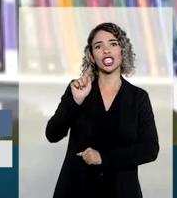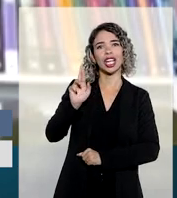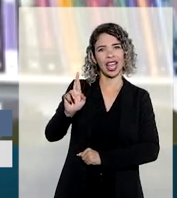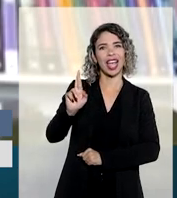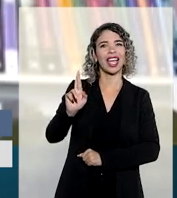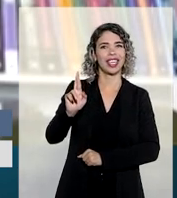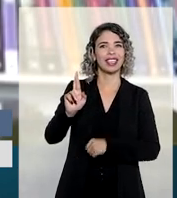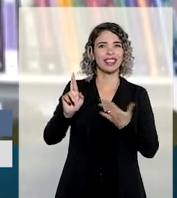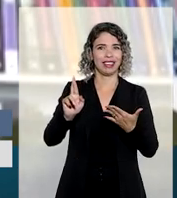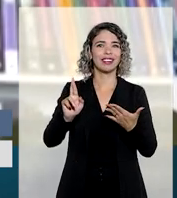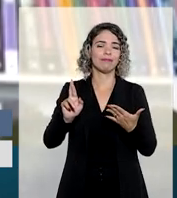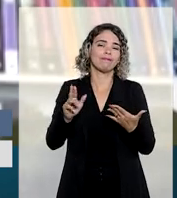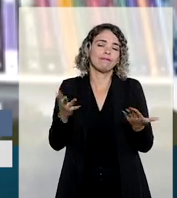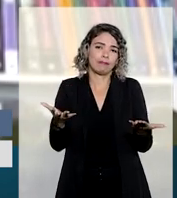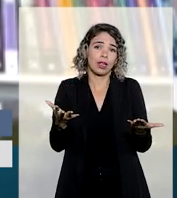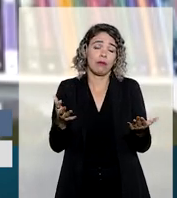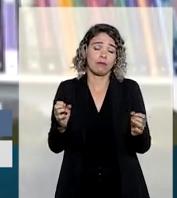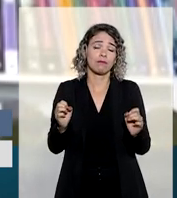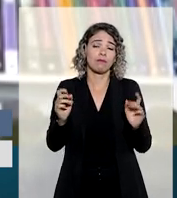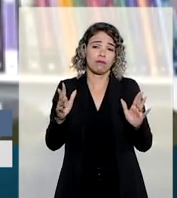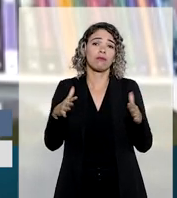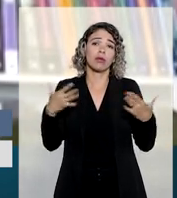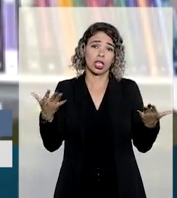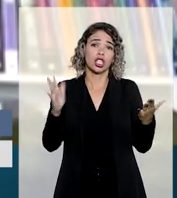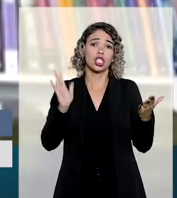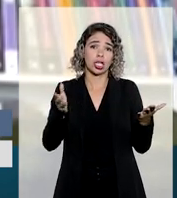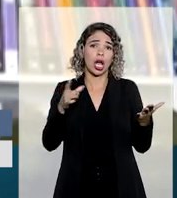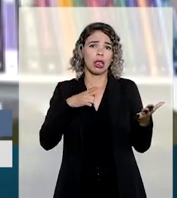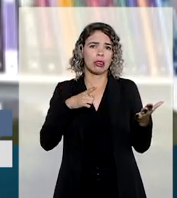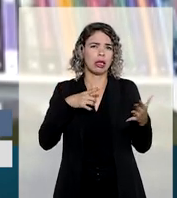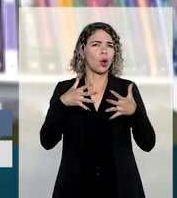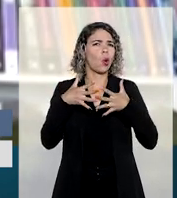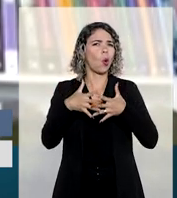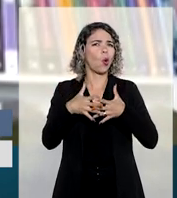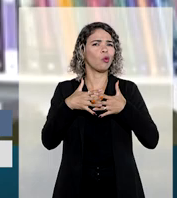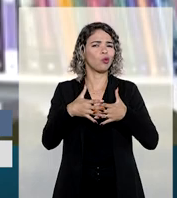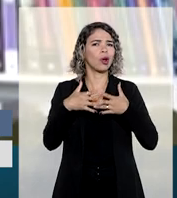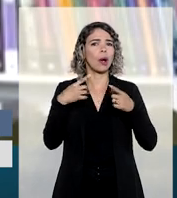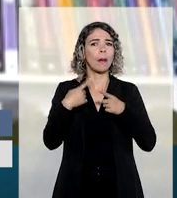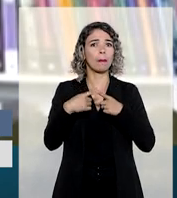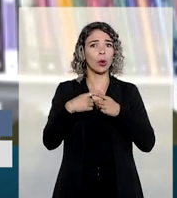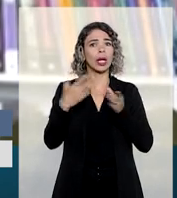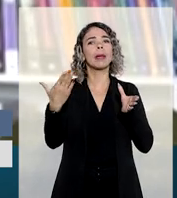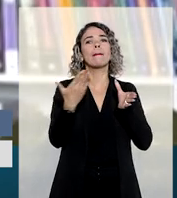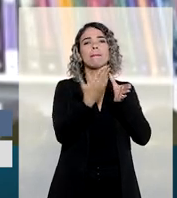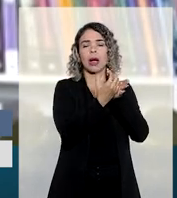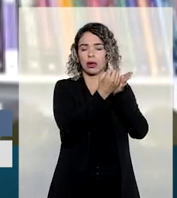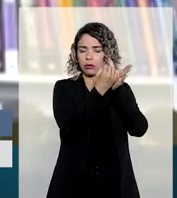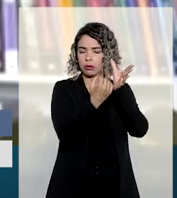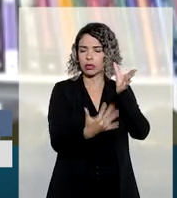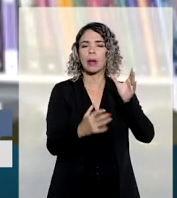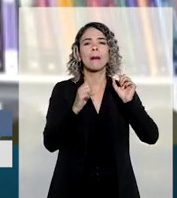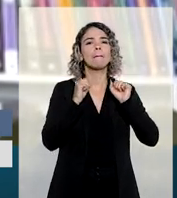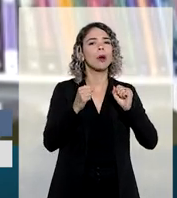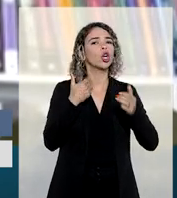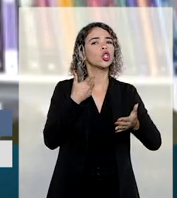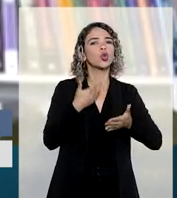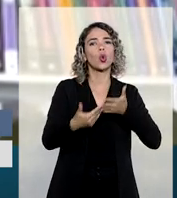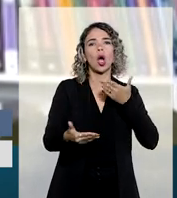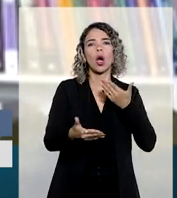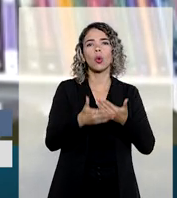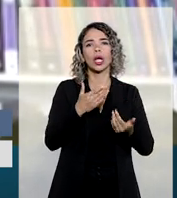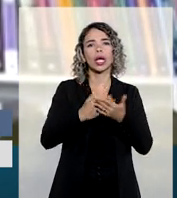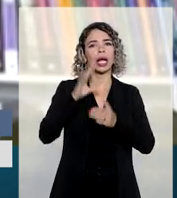do 1042 que viria na sequência, tá? Esse entendimento é equivocado. Embargos de declaração são cabíveis contra qualquer